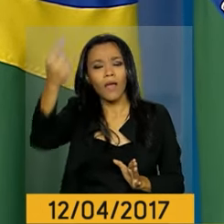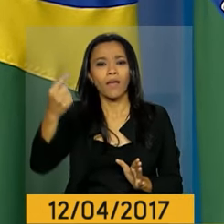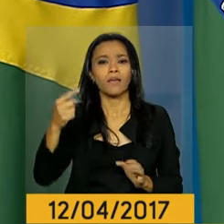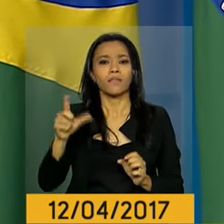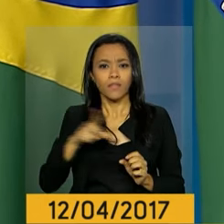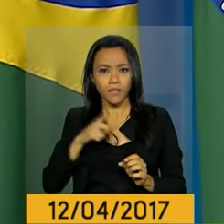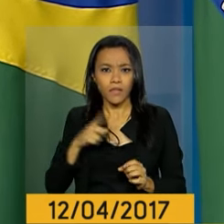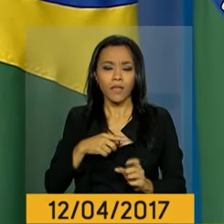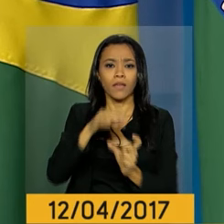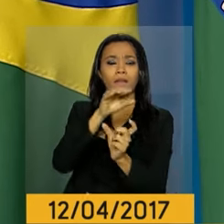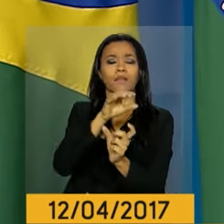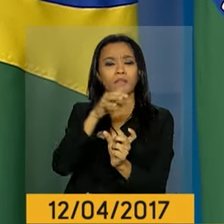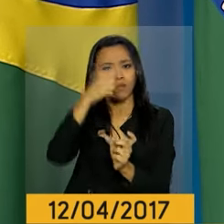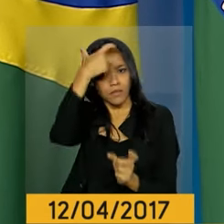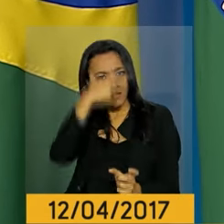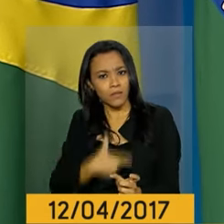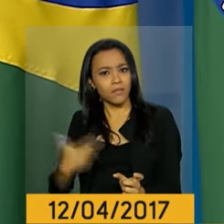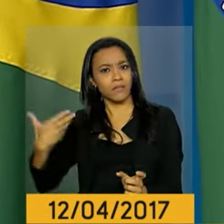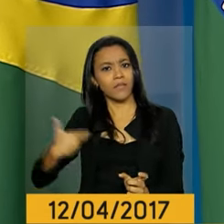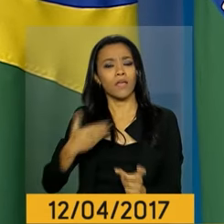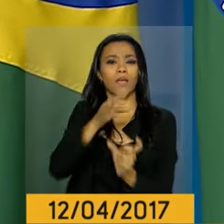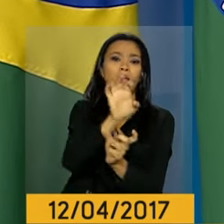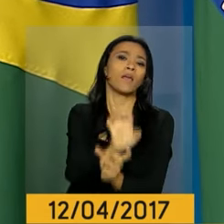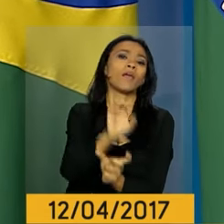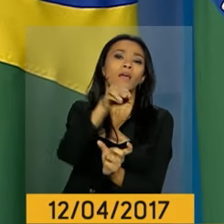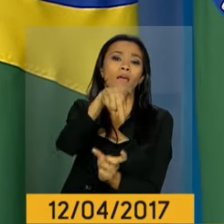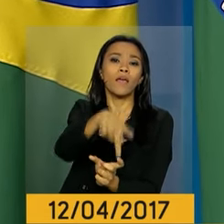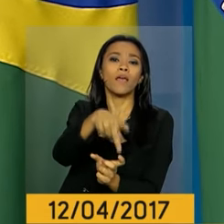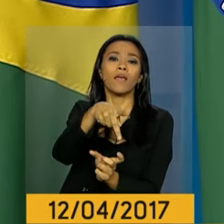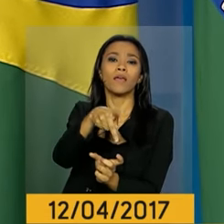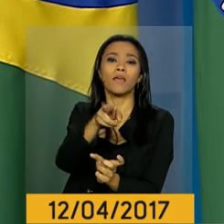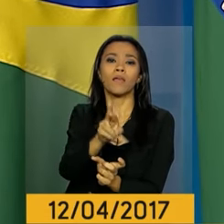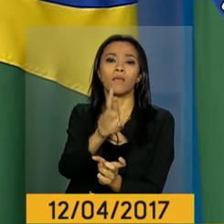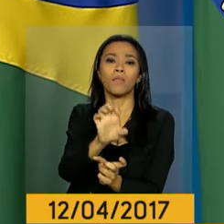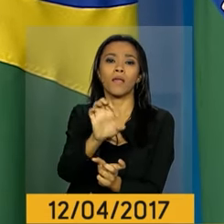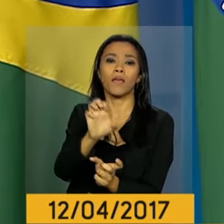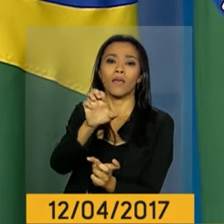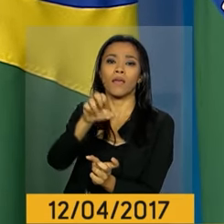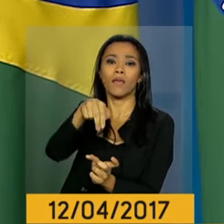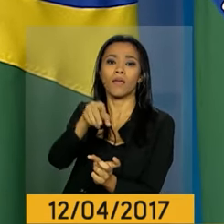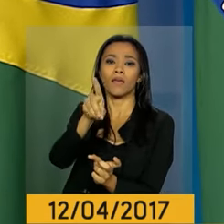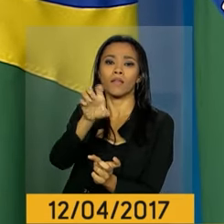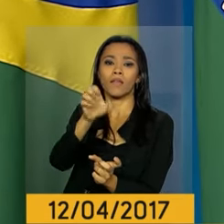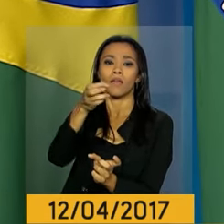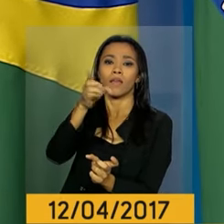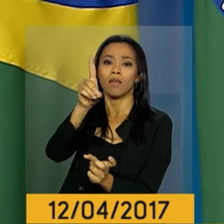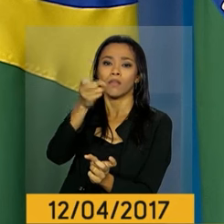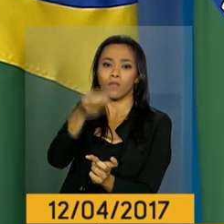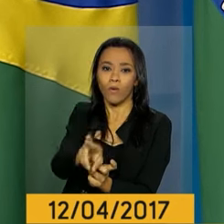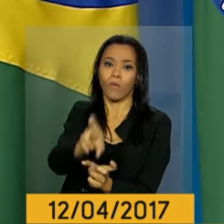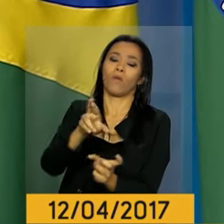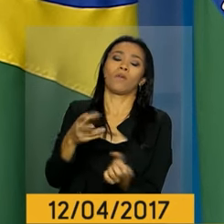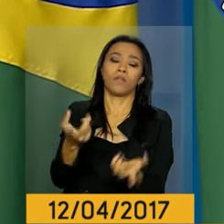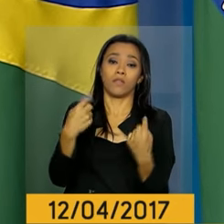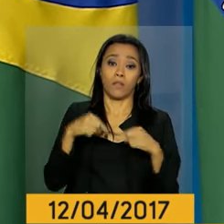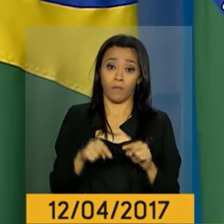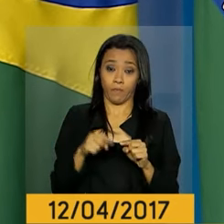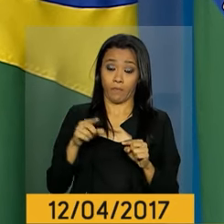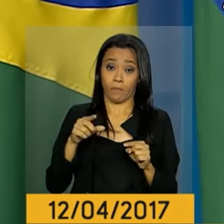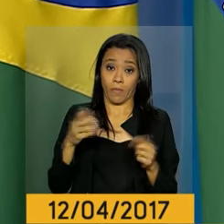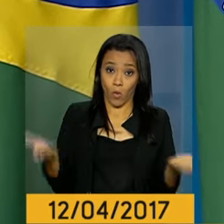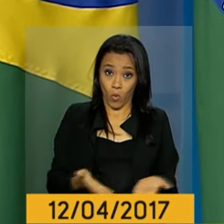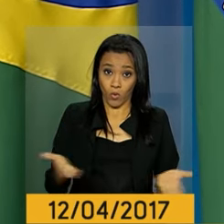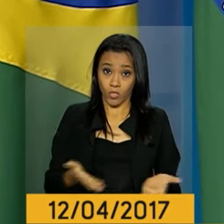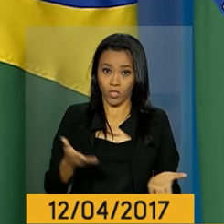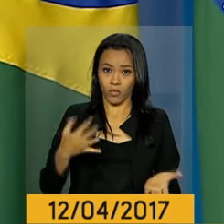crescimento do nosso país se eu vou pedir uma patente o reconhecimento uma patente com avanço tecnológico extraordinário que existe